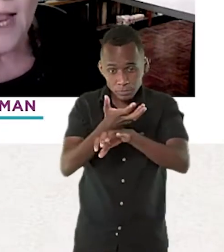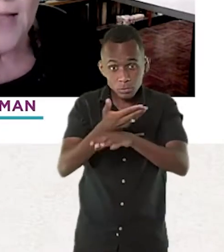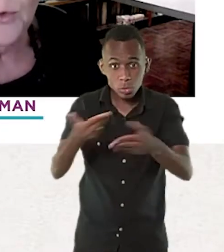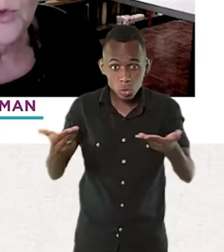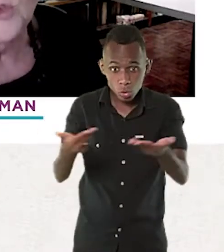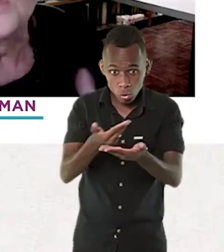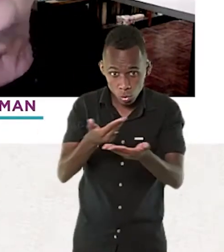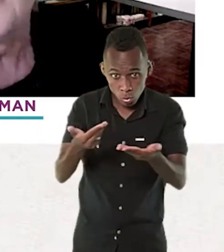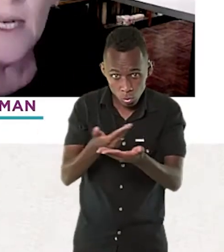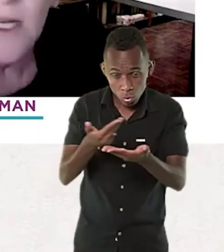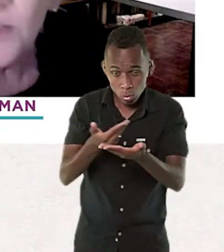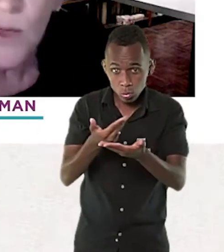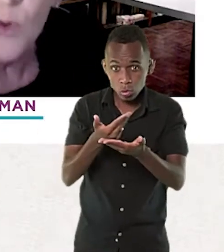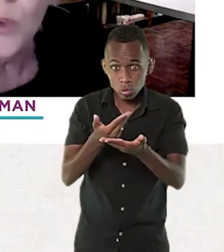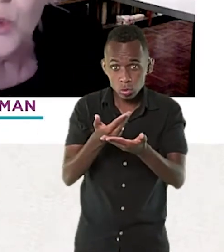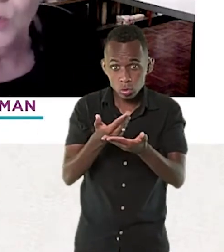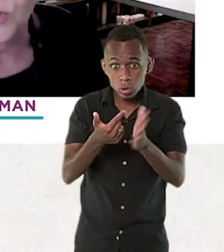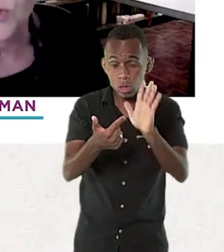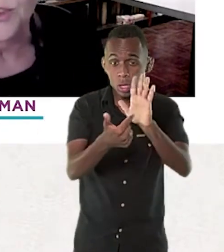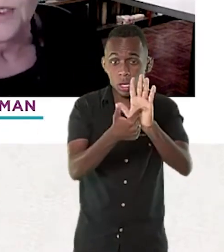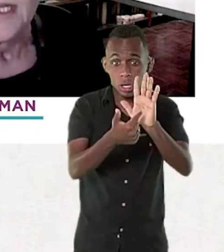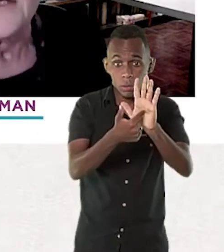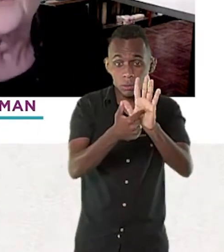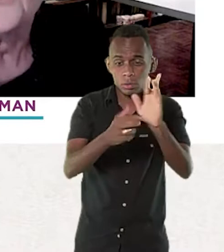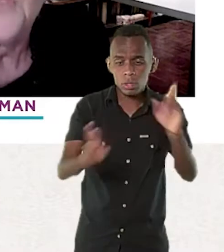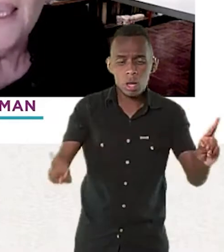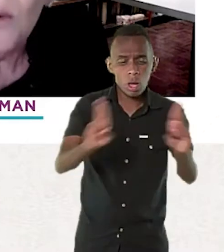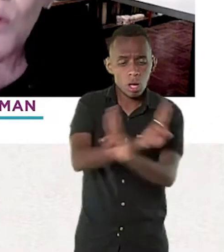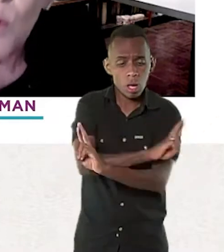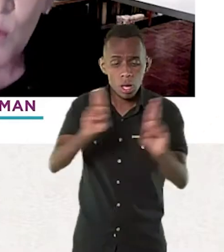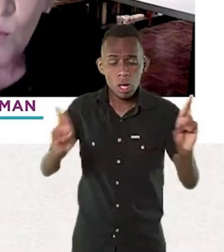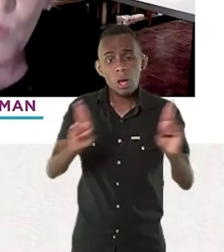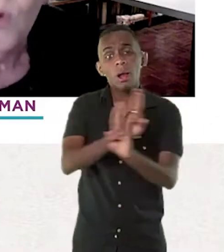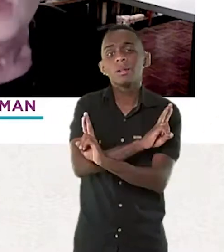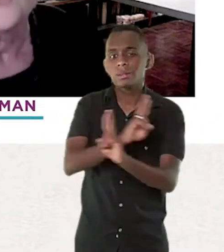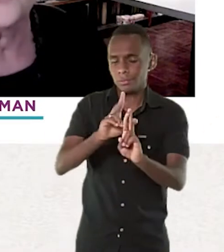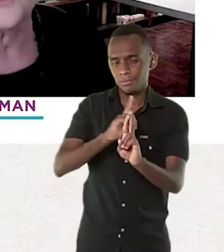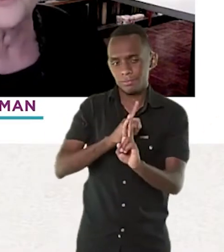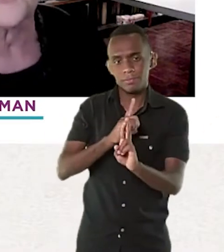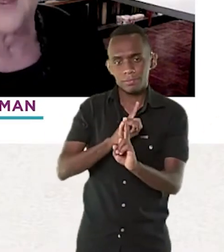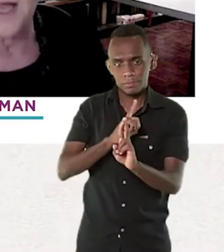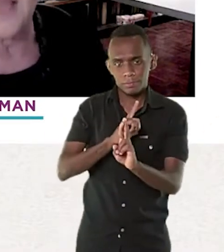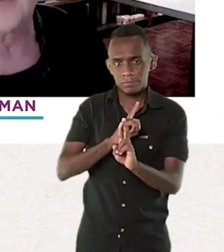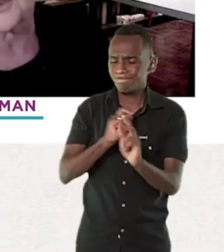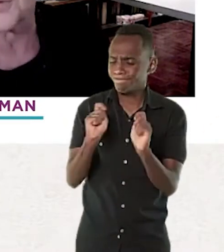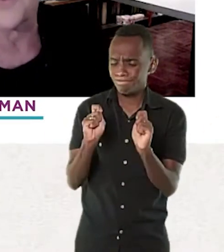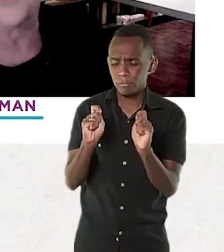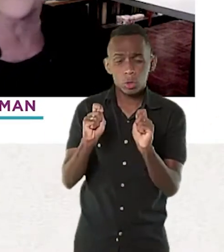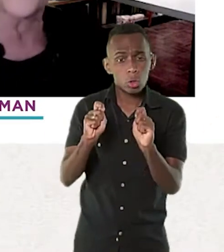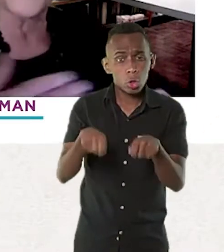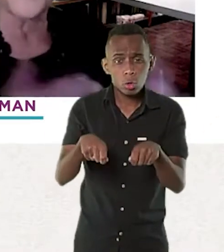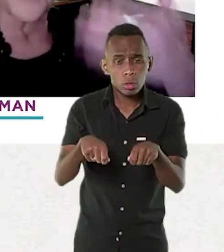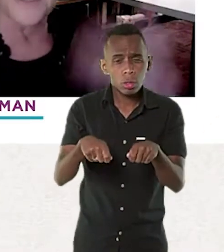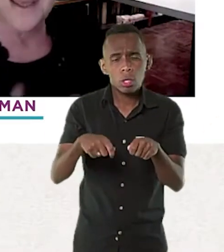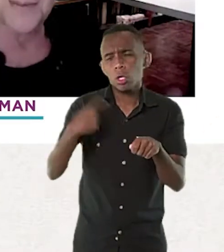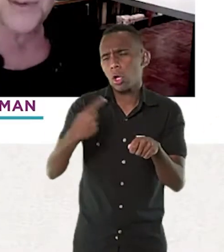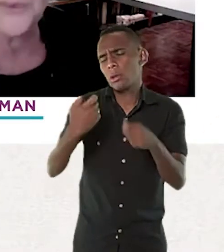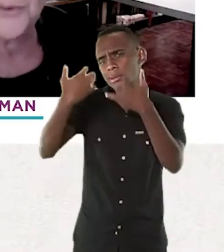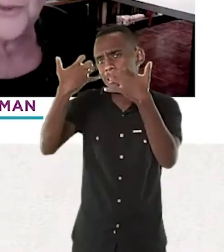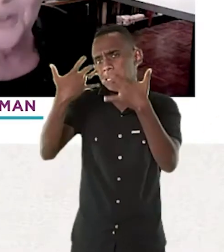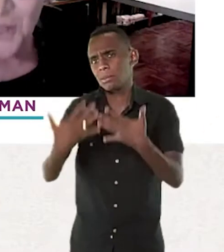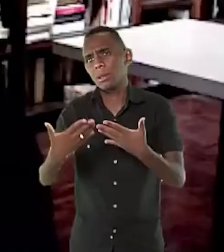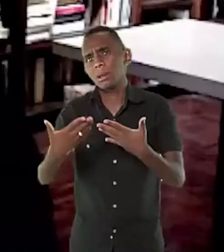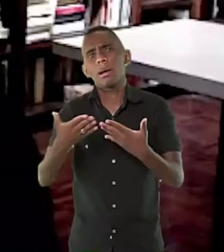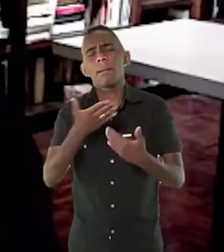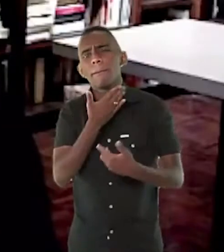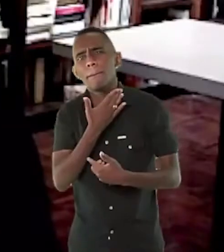são colocados um em relação aos outros. Não tem como nós falarmos, eu vou voltar ao seu